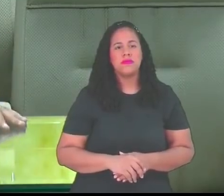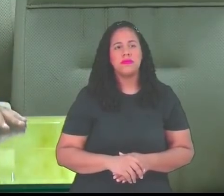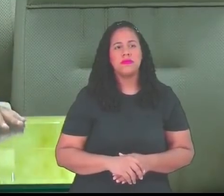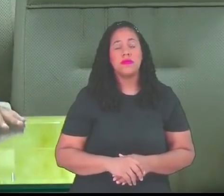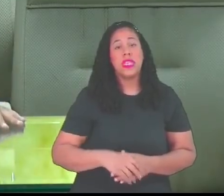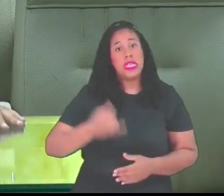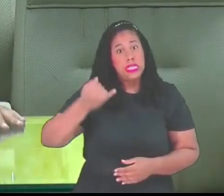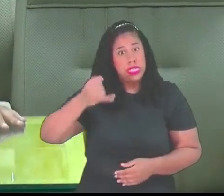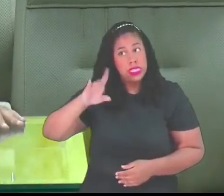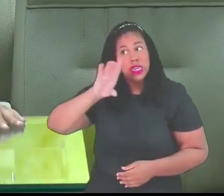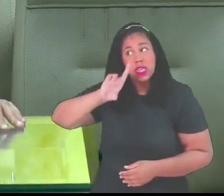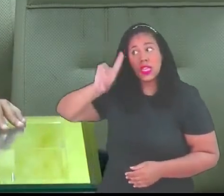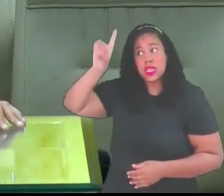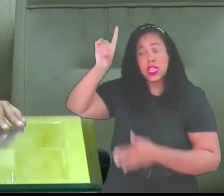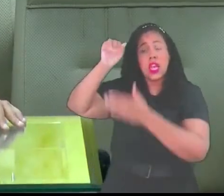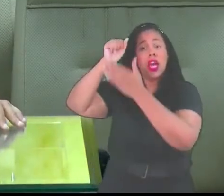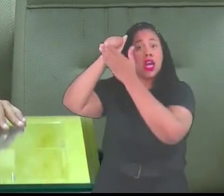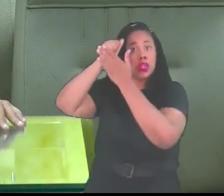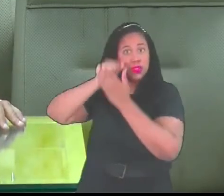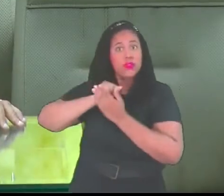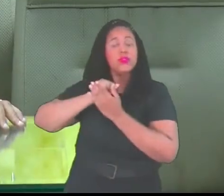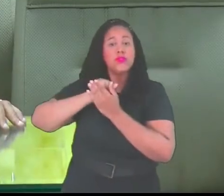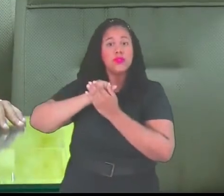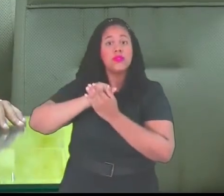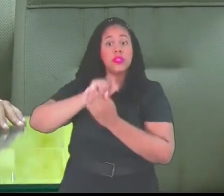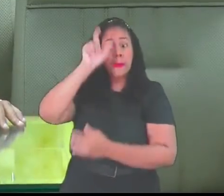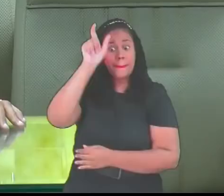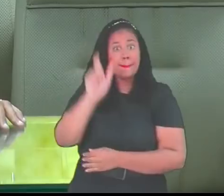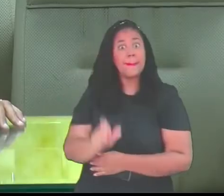Se Deus é socorro bem presente